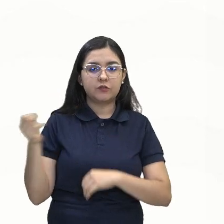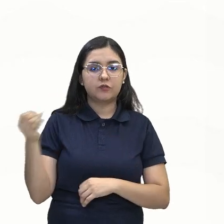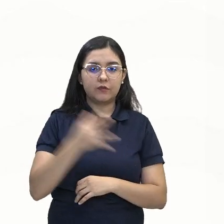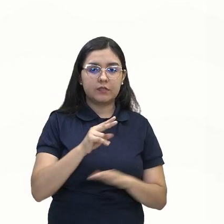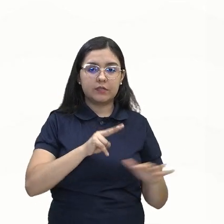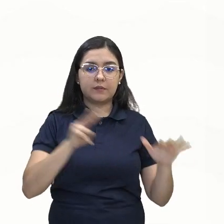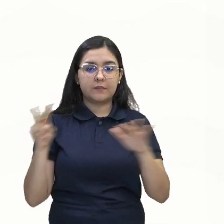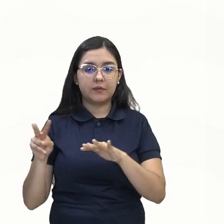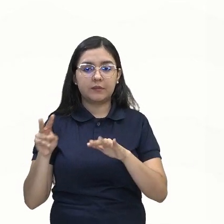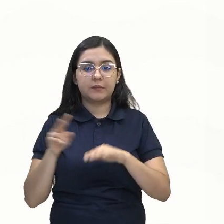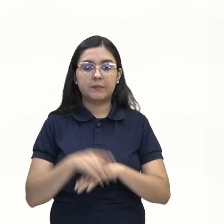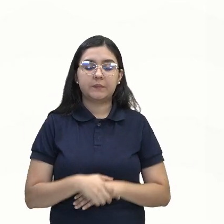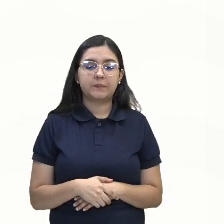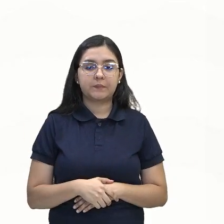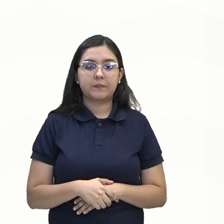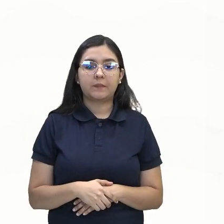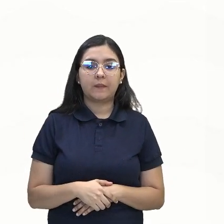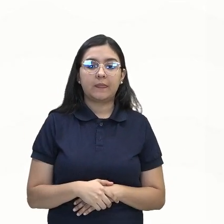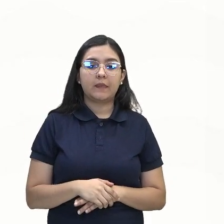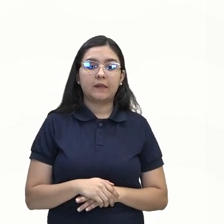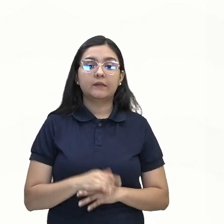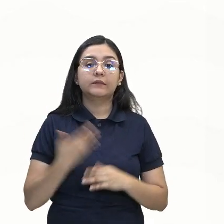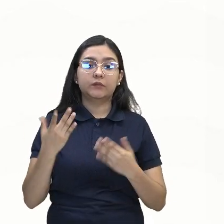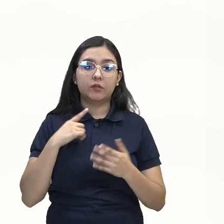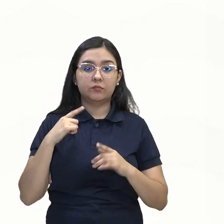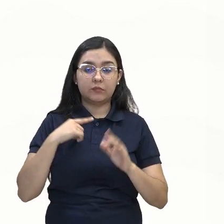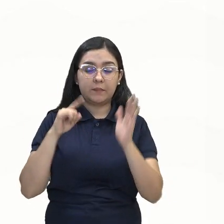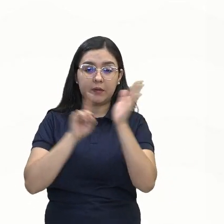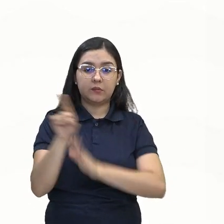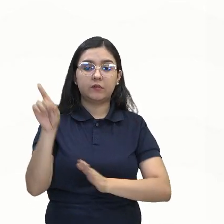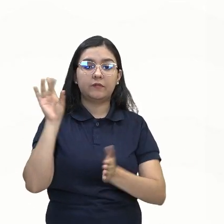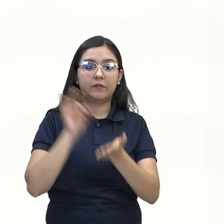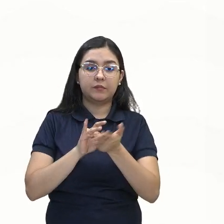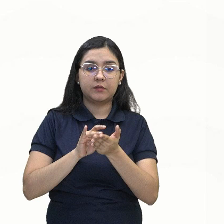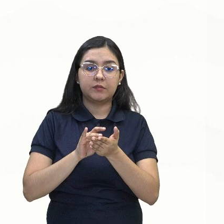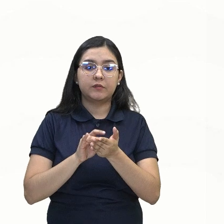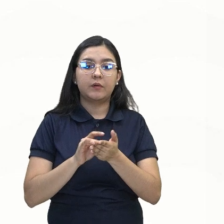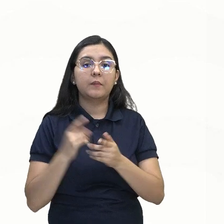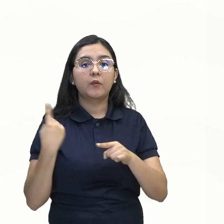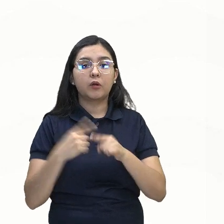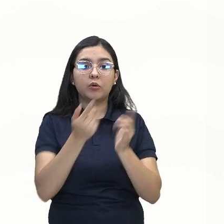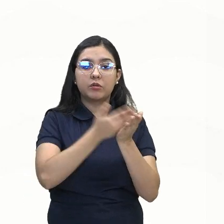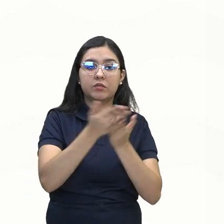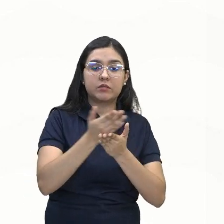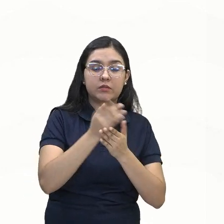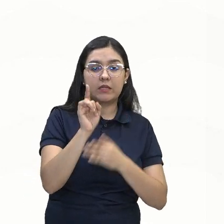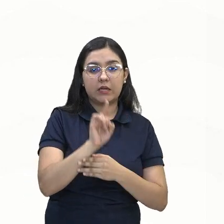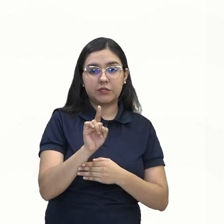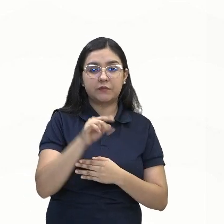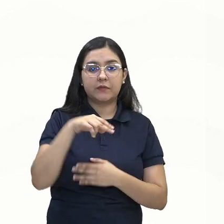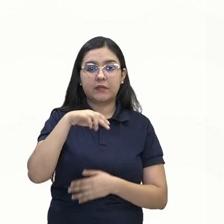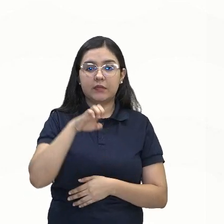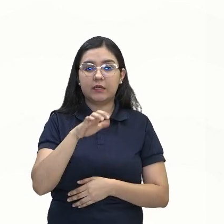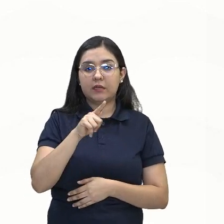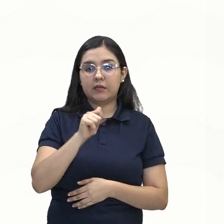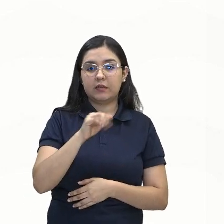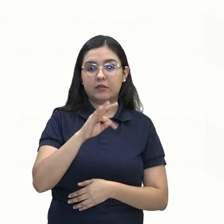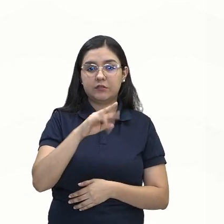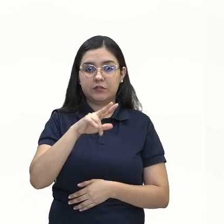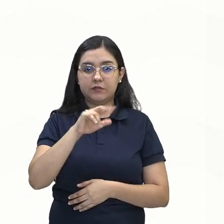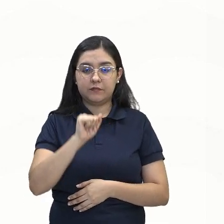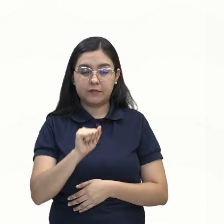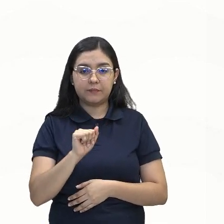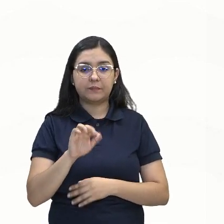they? Essa parte aqui, ó, gente, está na forma afirmativa, porque essa está na negativa. Tá certo? Então, preste atenção, a